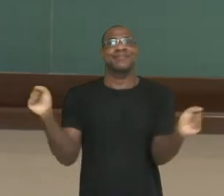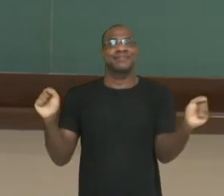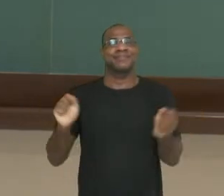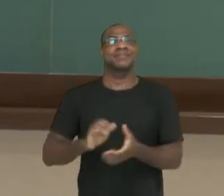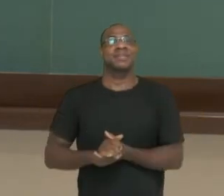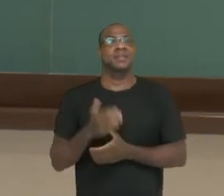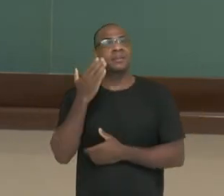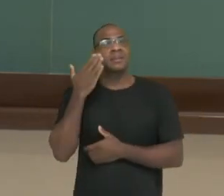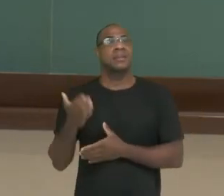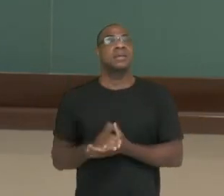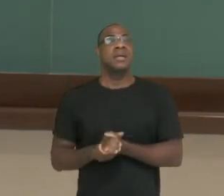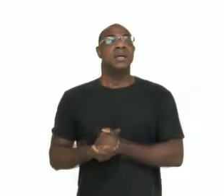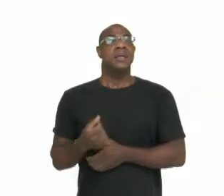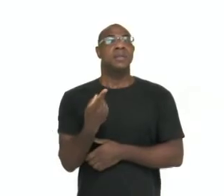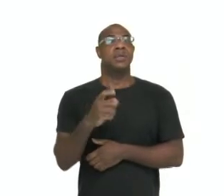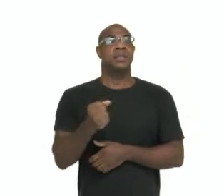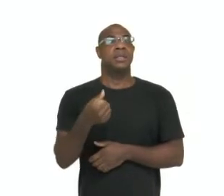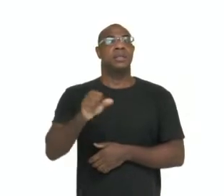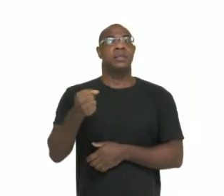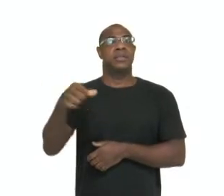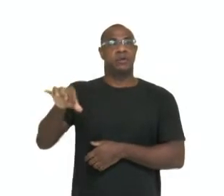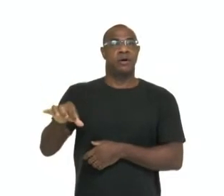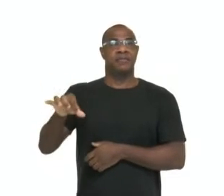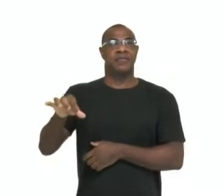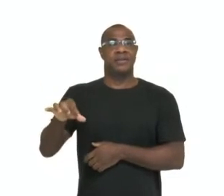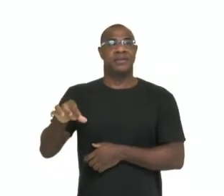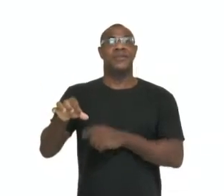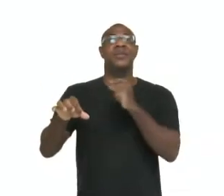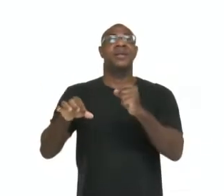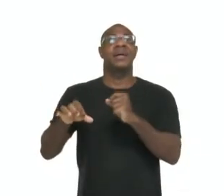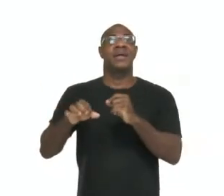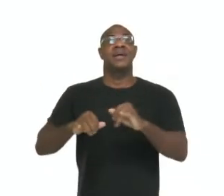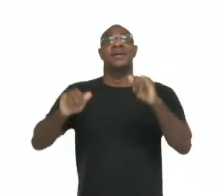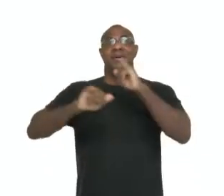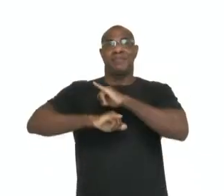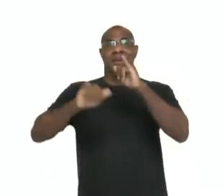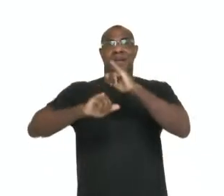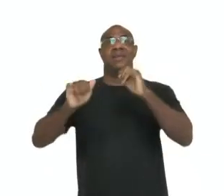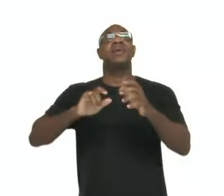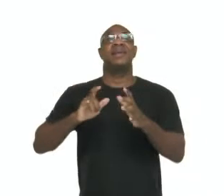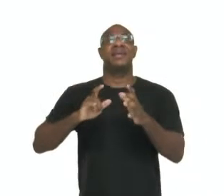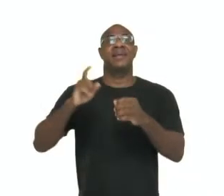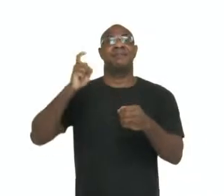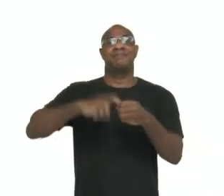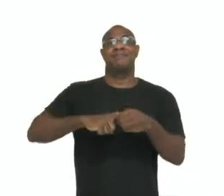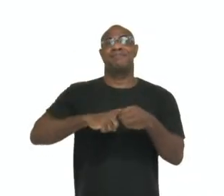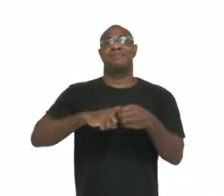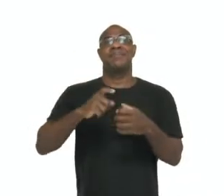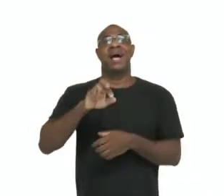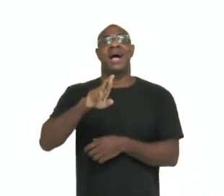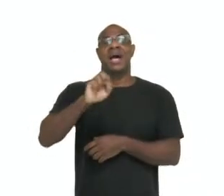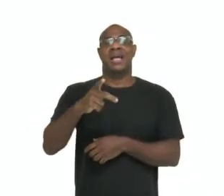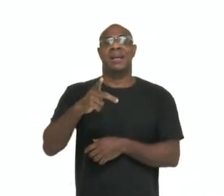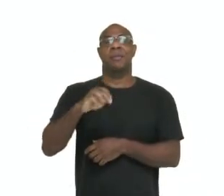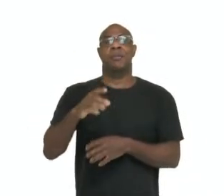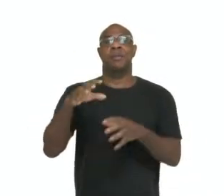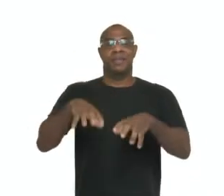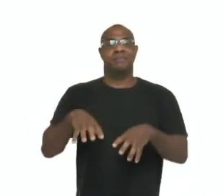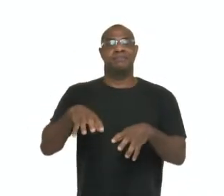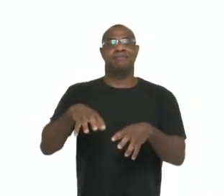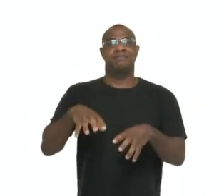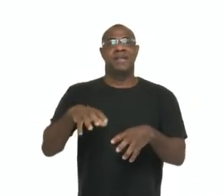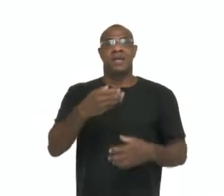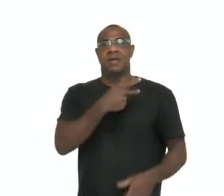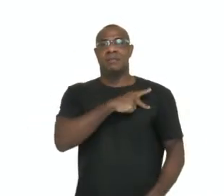1889, a proclamação da República, a entrada dos imigrantes, a modernização do Brasil,